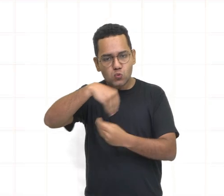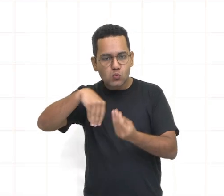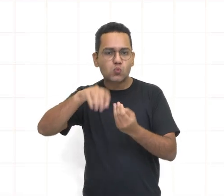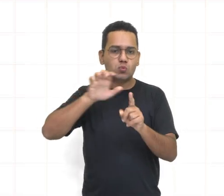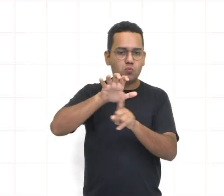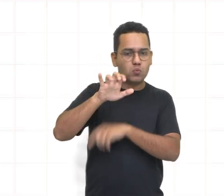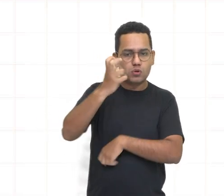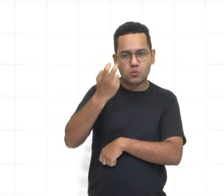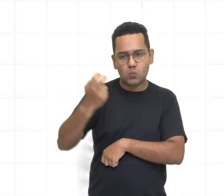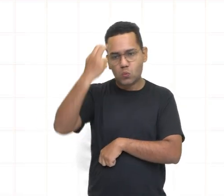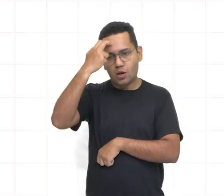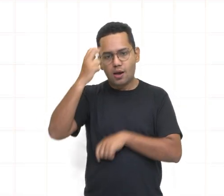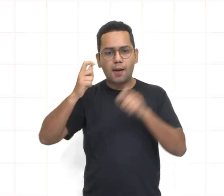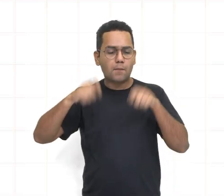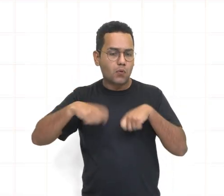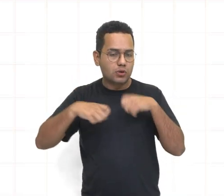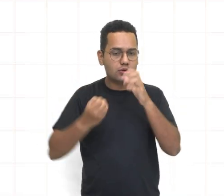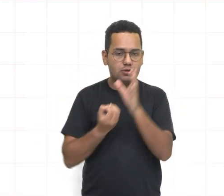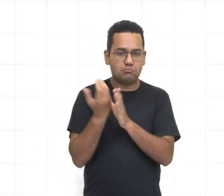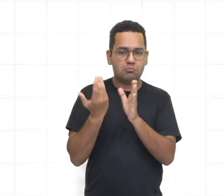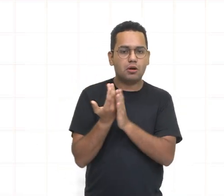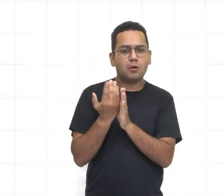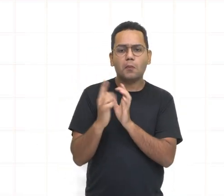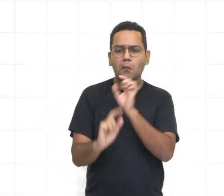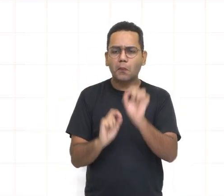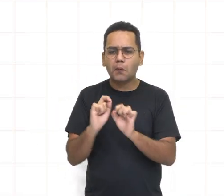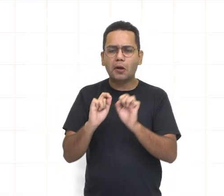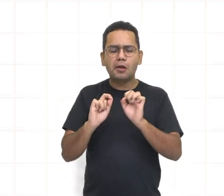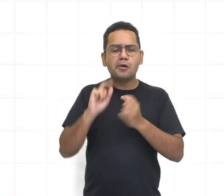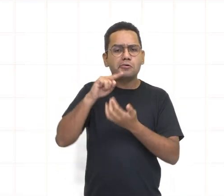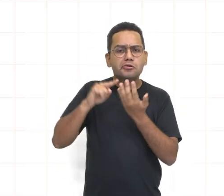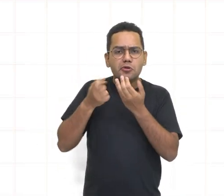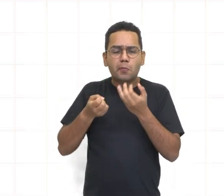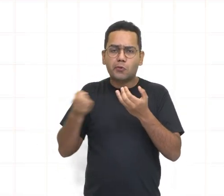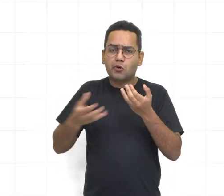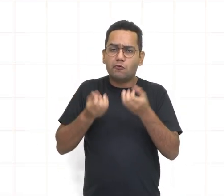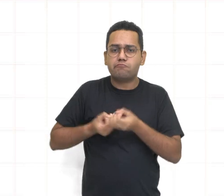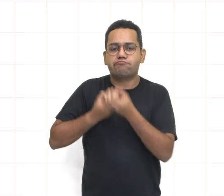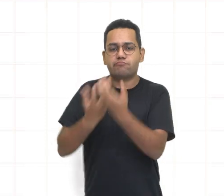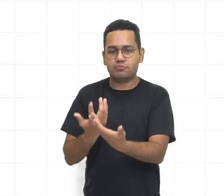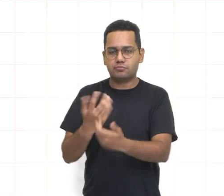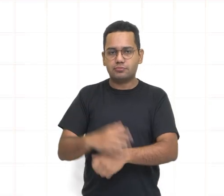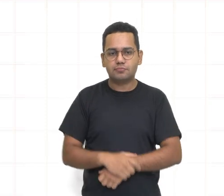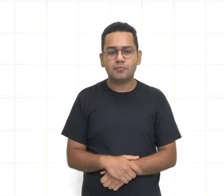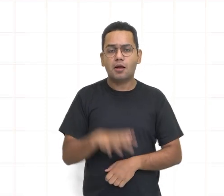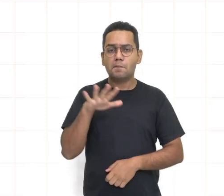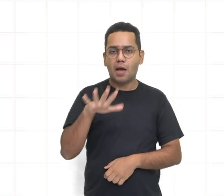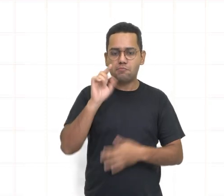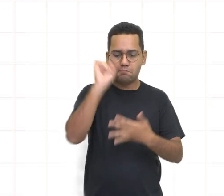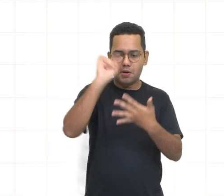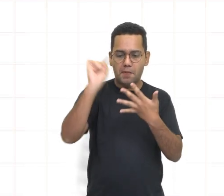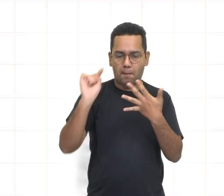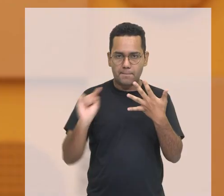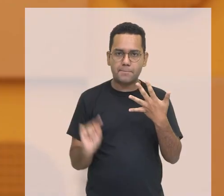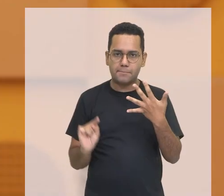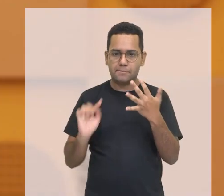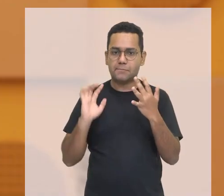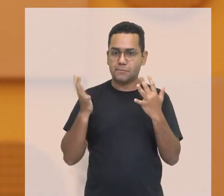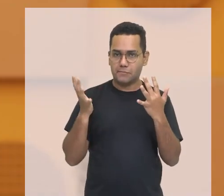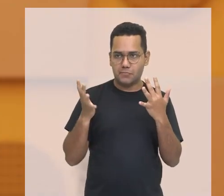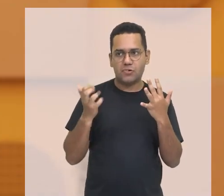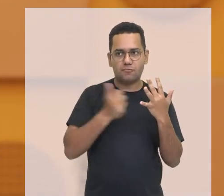à criação de novas formas de expressões artísticas. Então, todos esses fatores que acabamos de ler aqui para